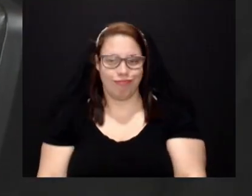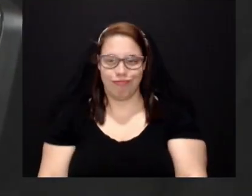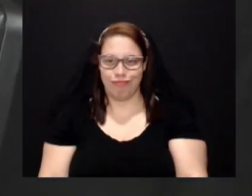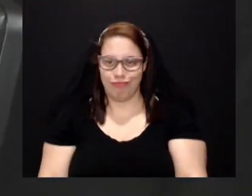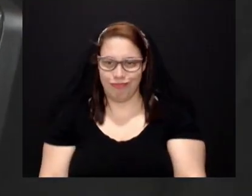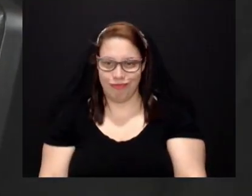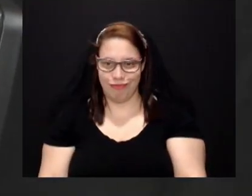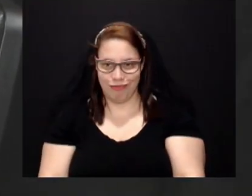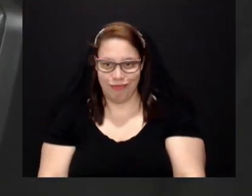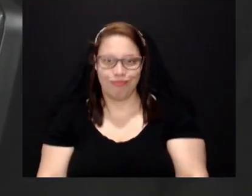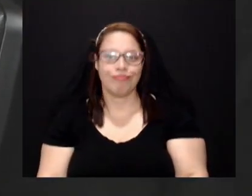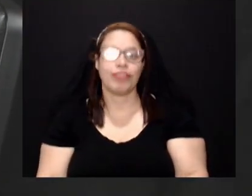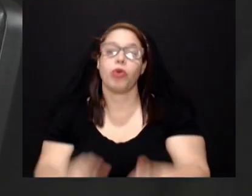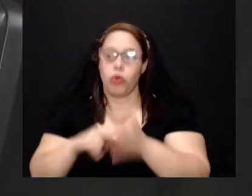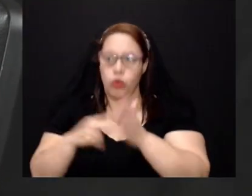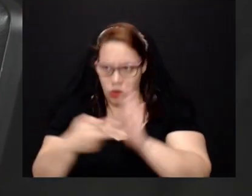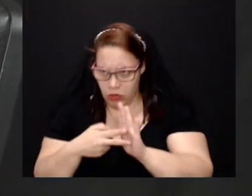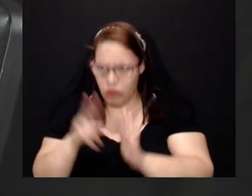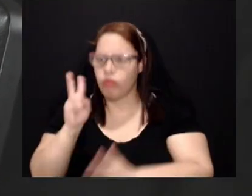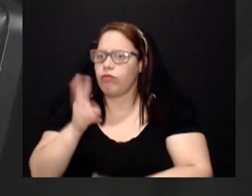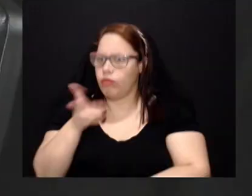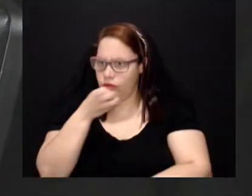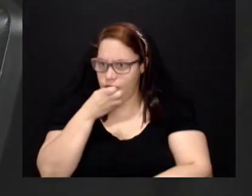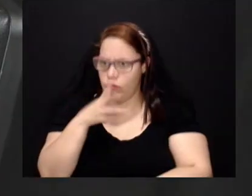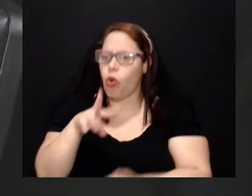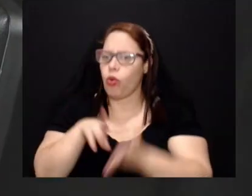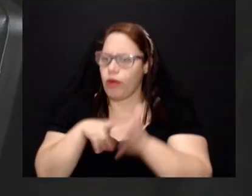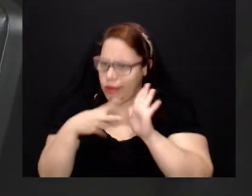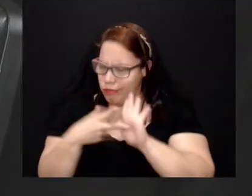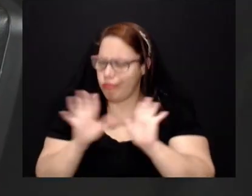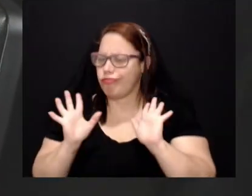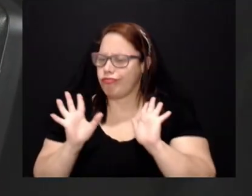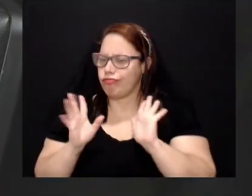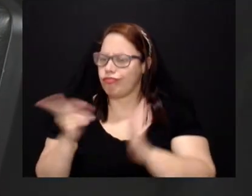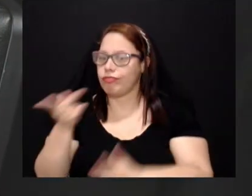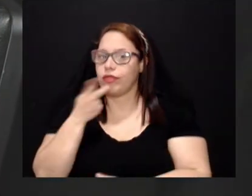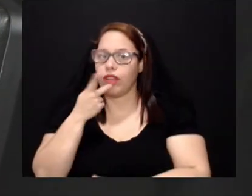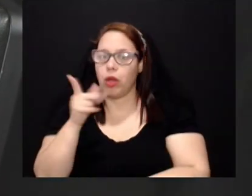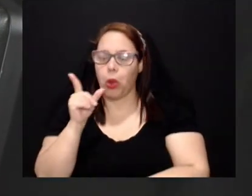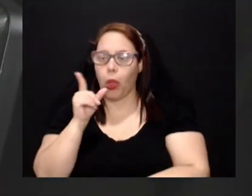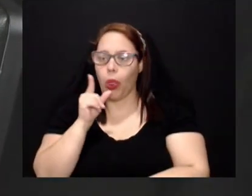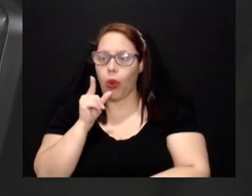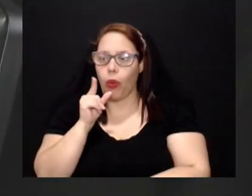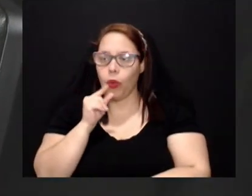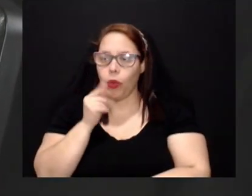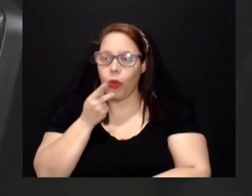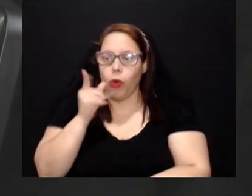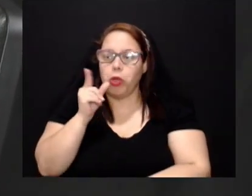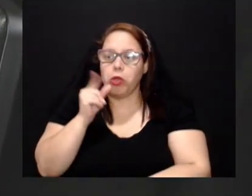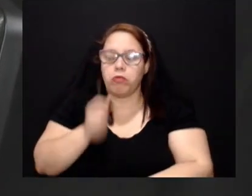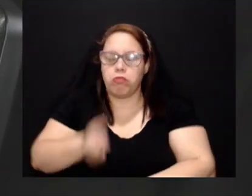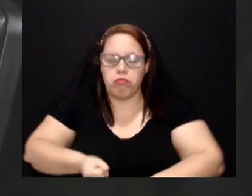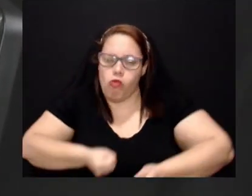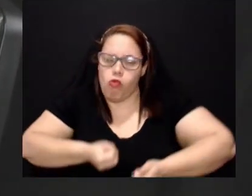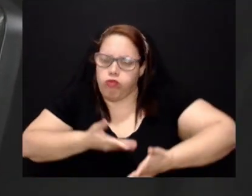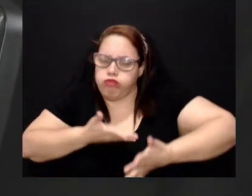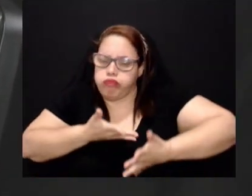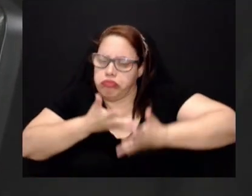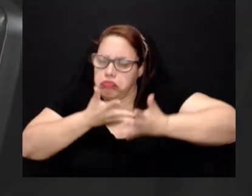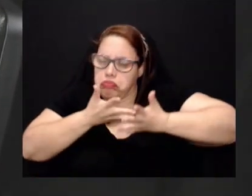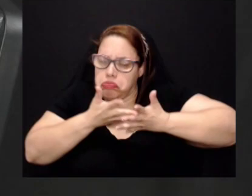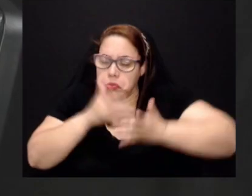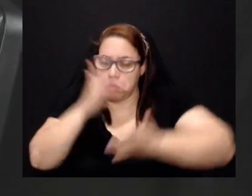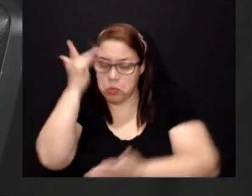bom sentido, sempre no bom sentido, não falo mais baixo, me expresso o momento que eu achar que devo